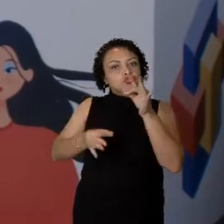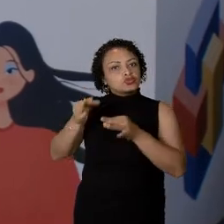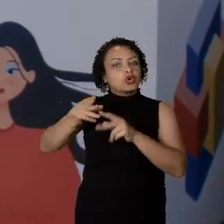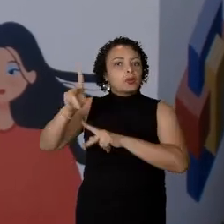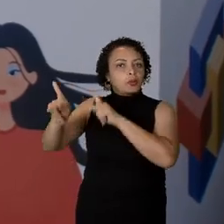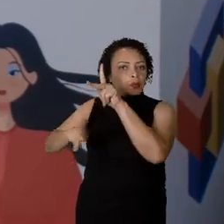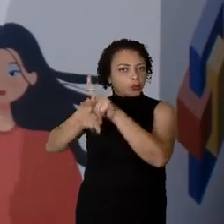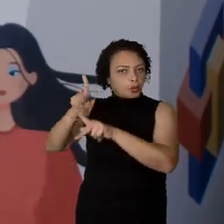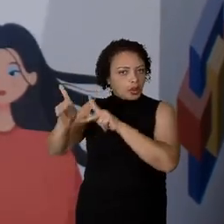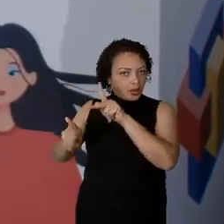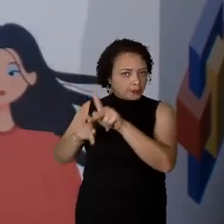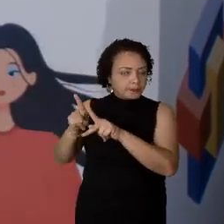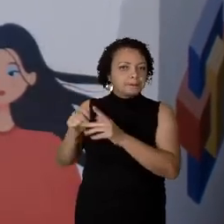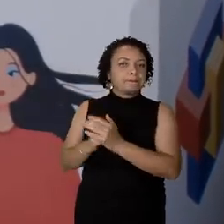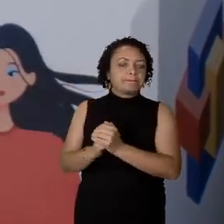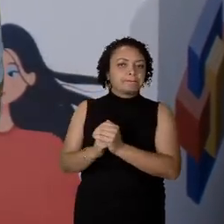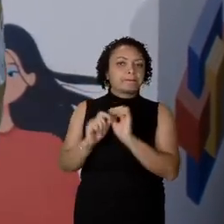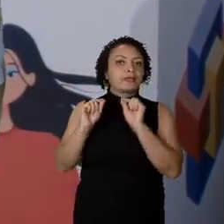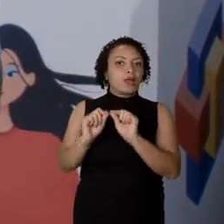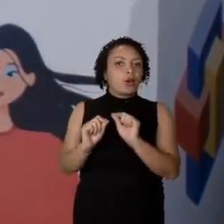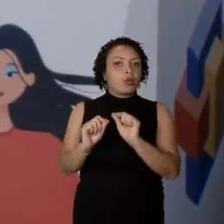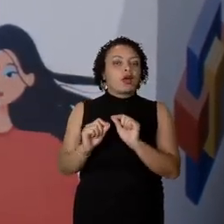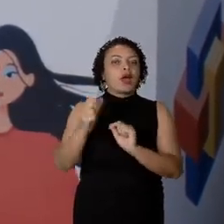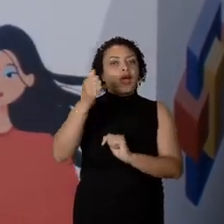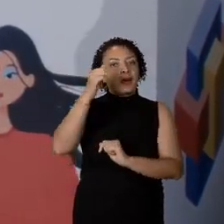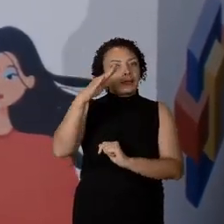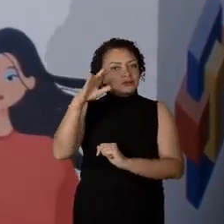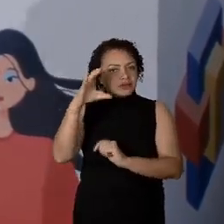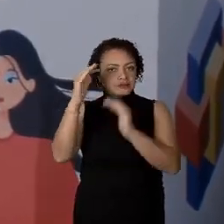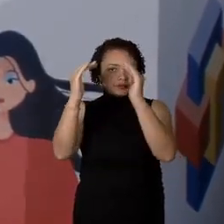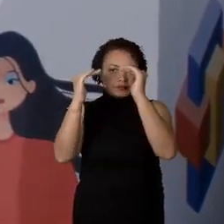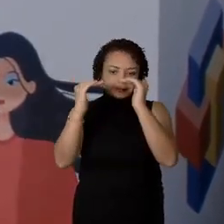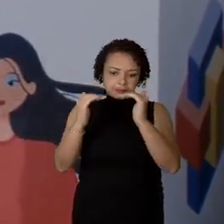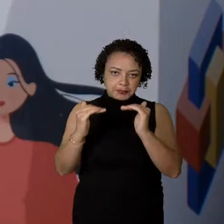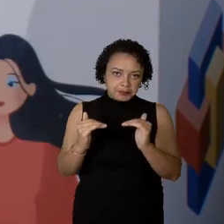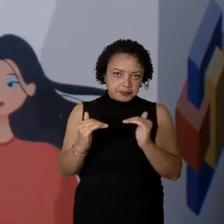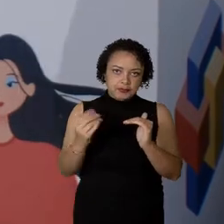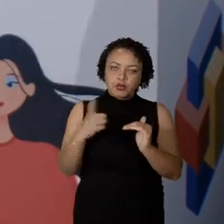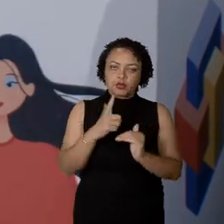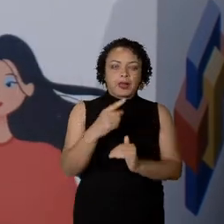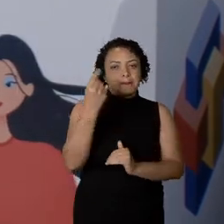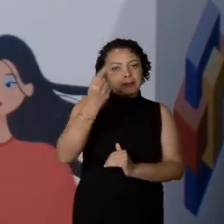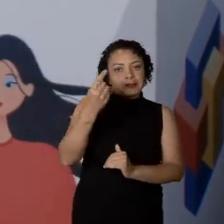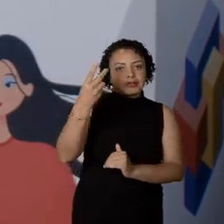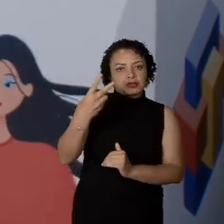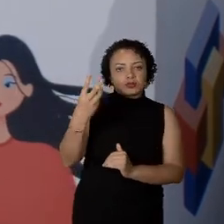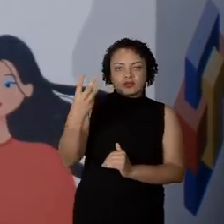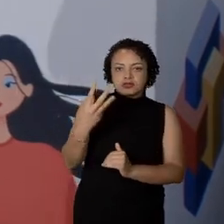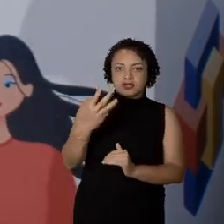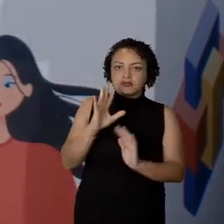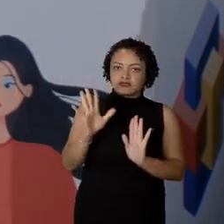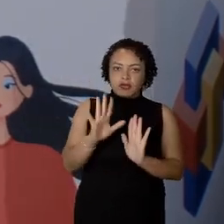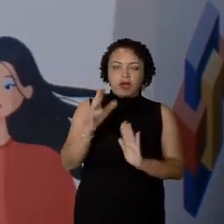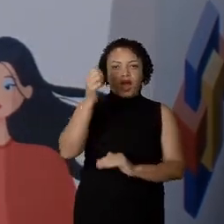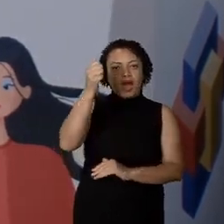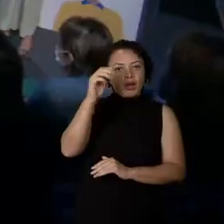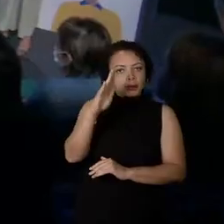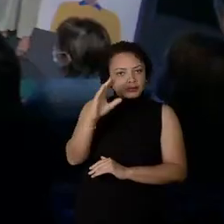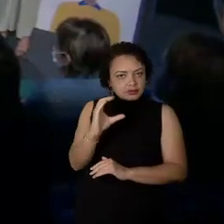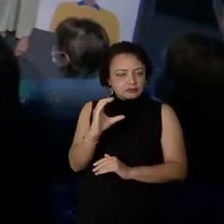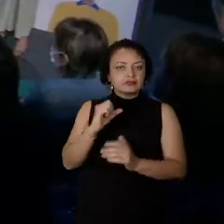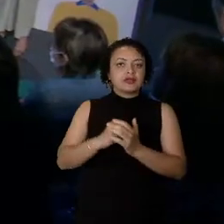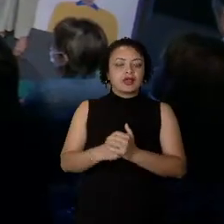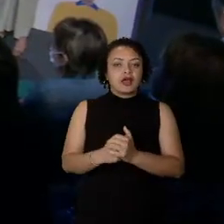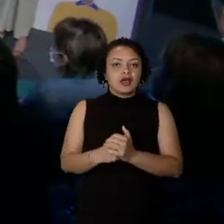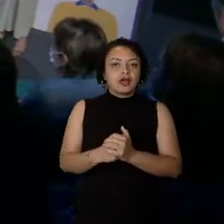cabe frisar aqui que nós temos uma ordem alfabética. Tá? Não temos primeiro, segundo ou terceiro, temos uma ordem alfabética.